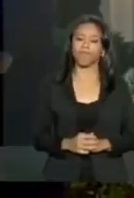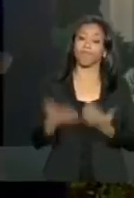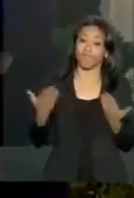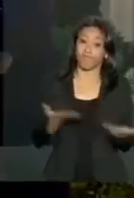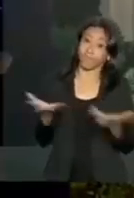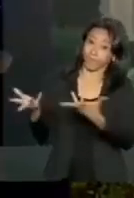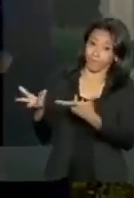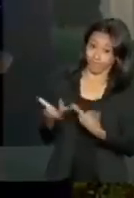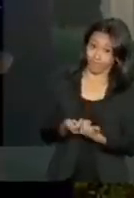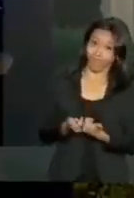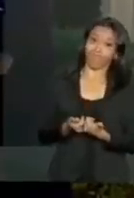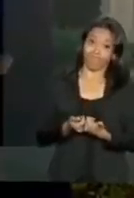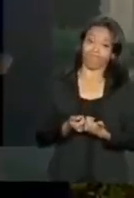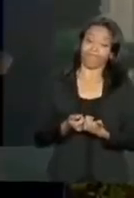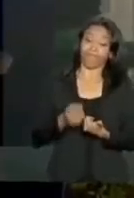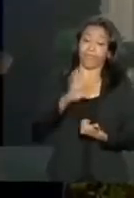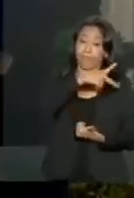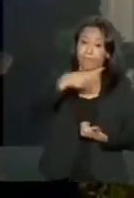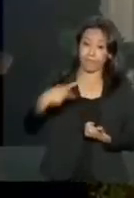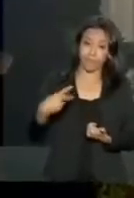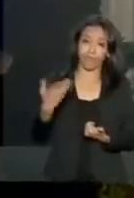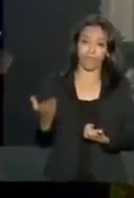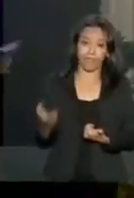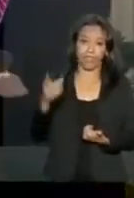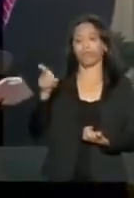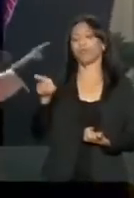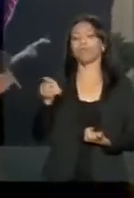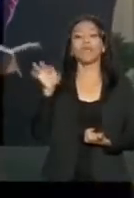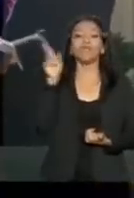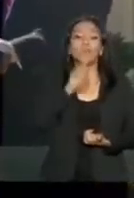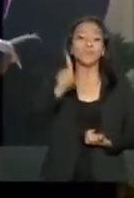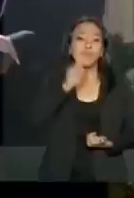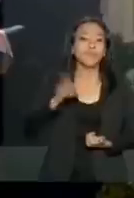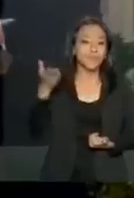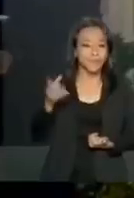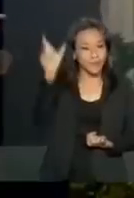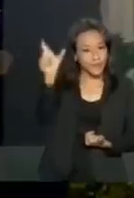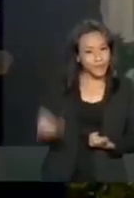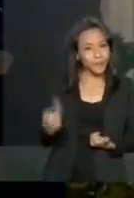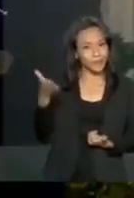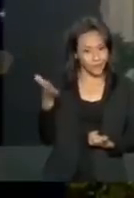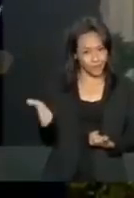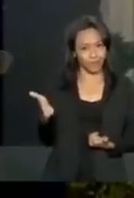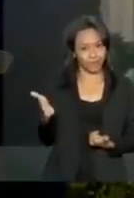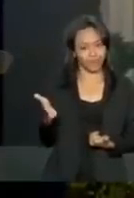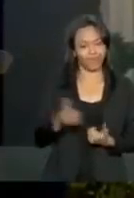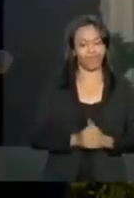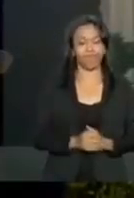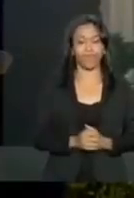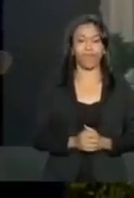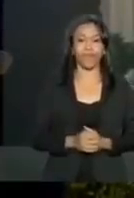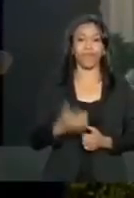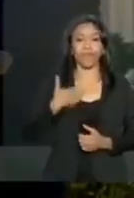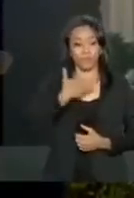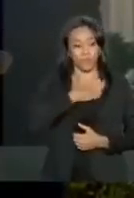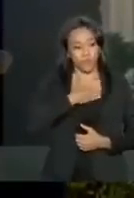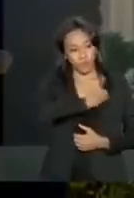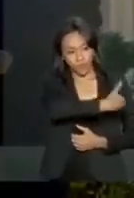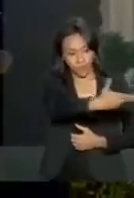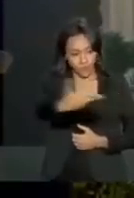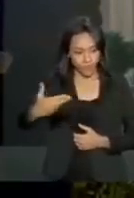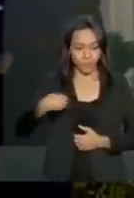Excelentíssimo senhor Donald Trump, presidente dos Estados Unidos da América, meus ministros,